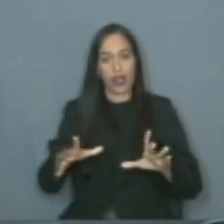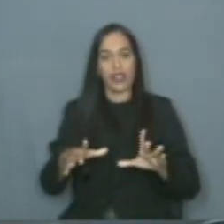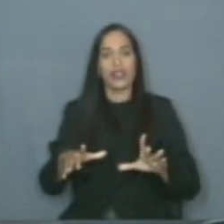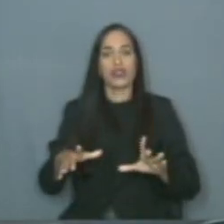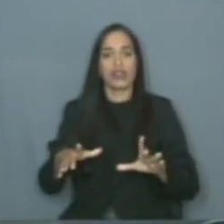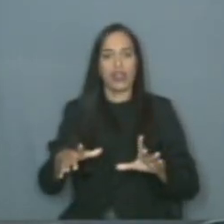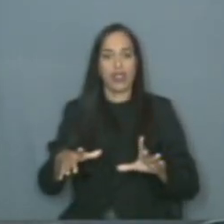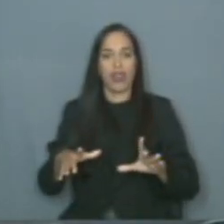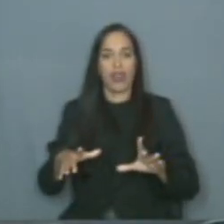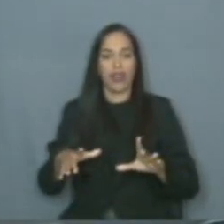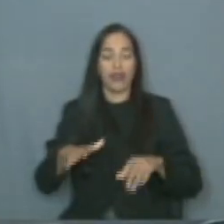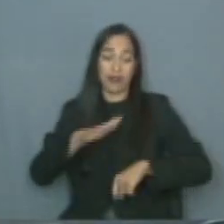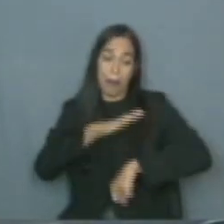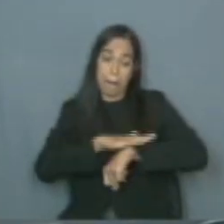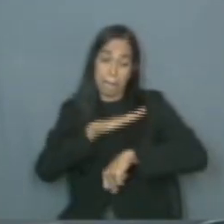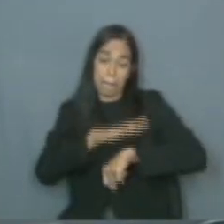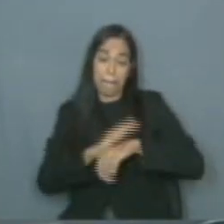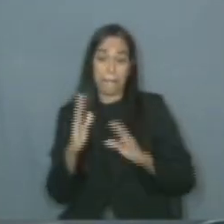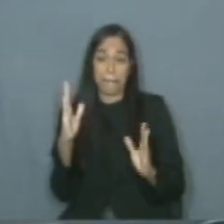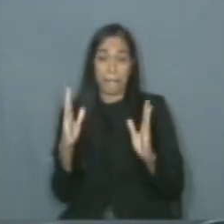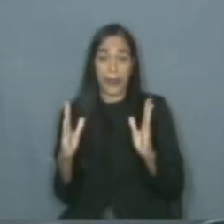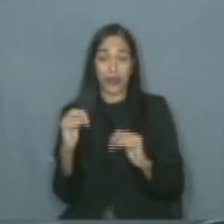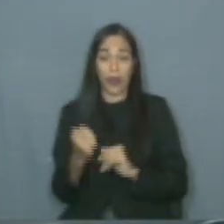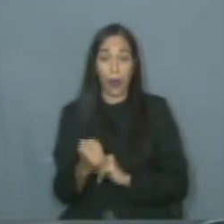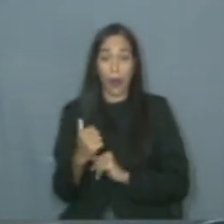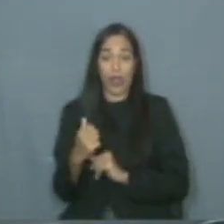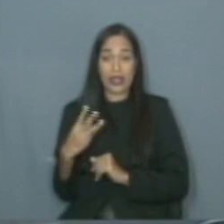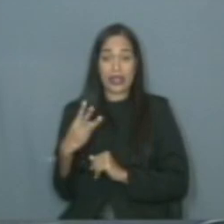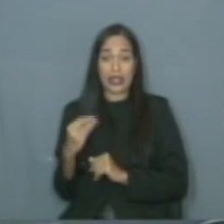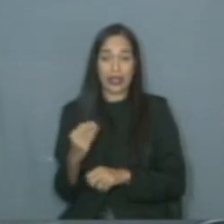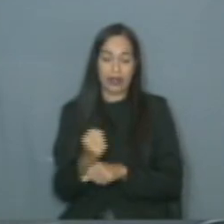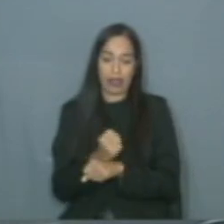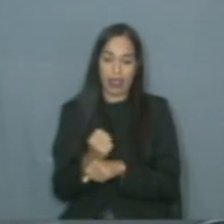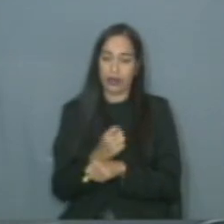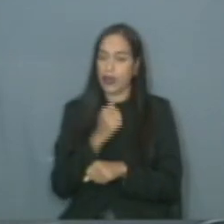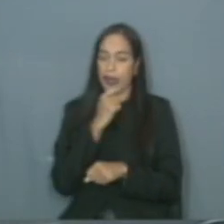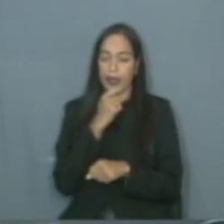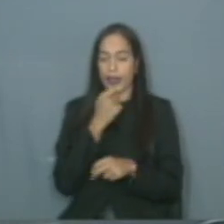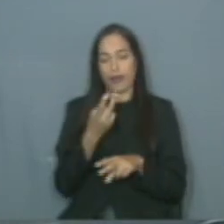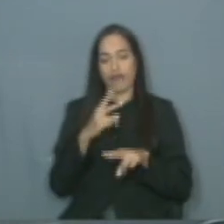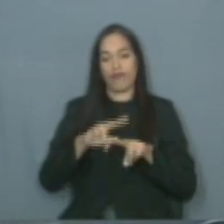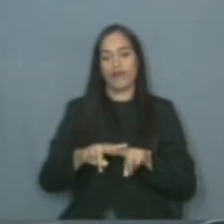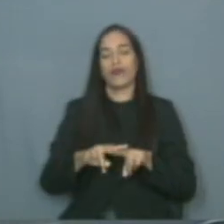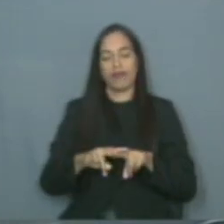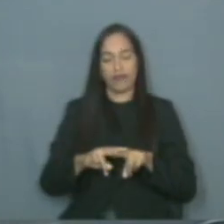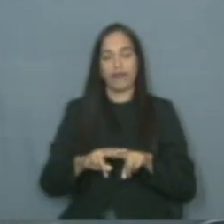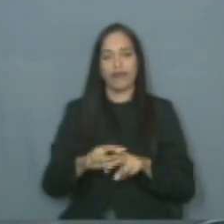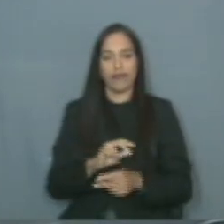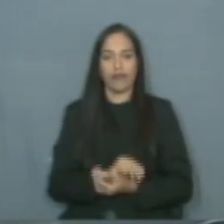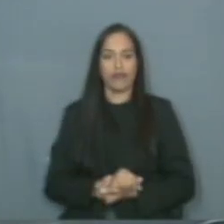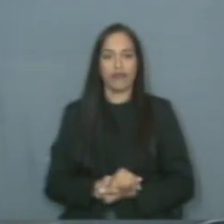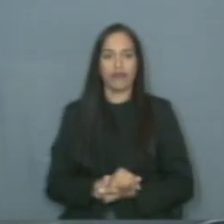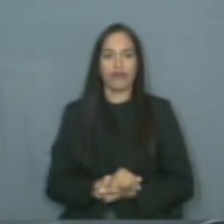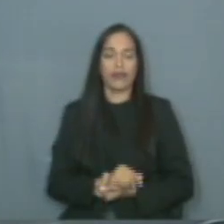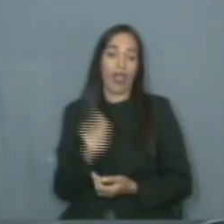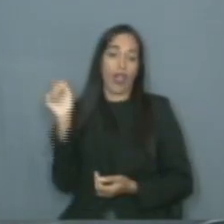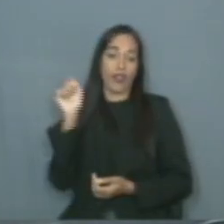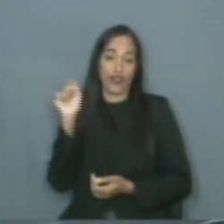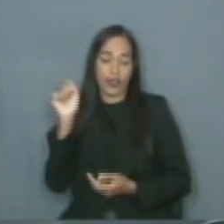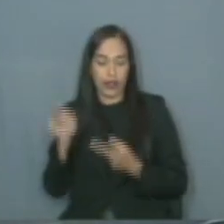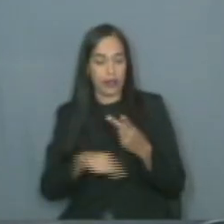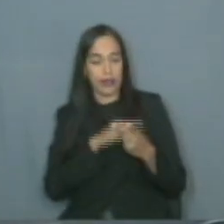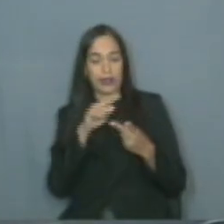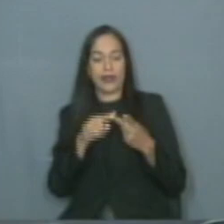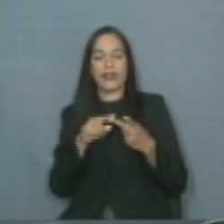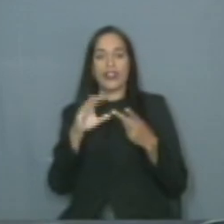de trevas por quase 30 anos, não foram responsabilizadas. Diferente do que aconteceu na Argentina, diferente do que